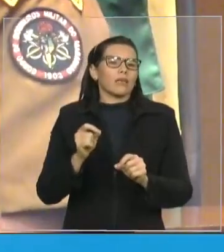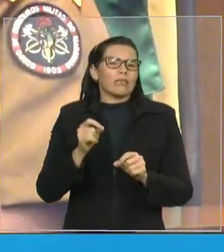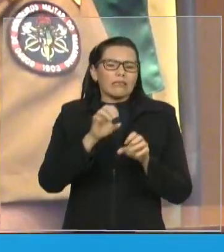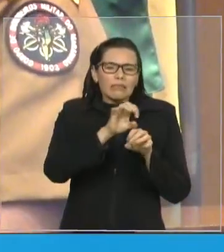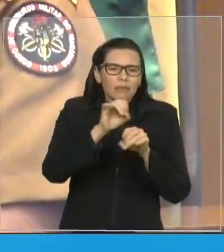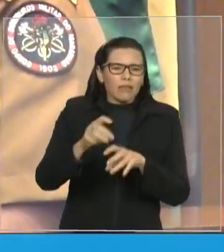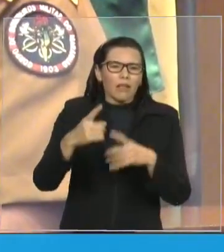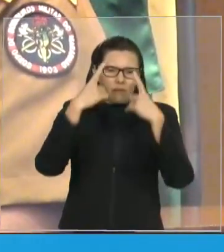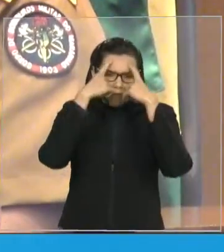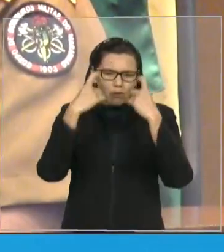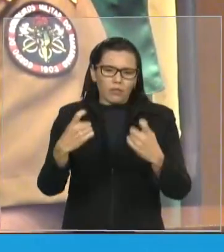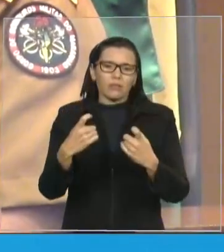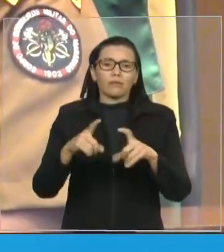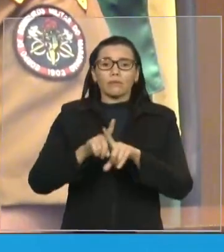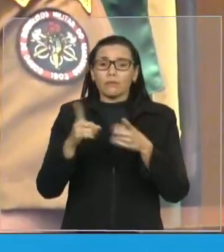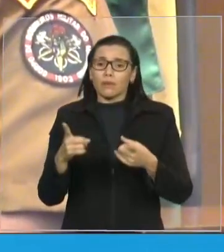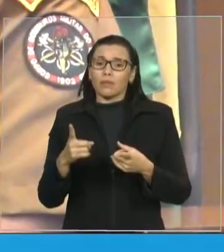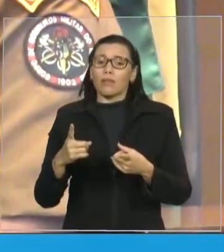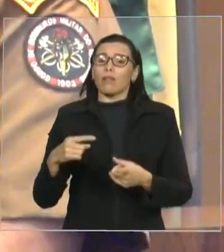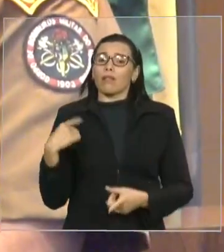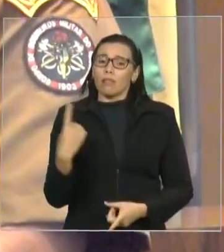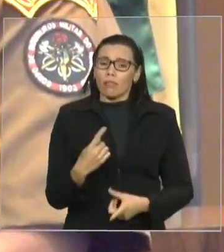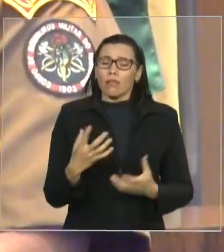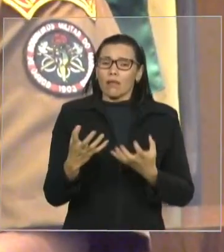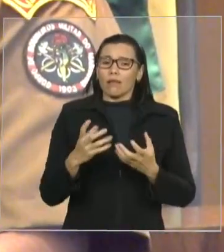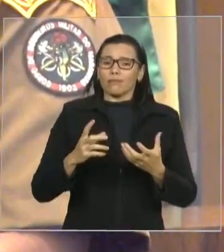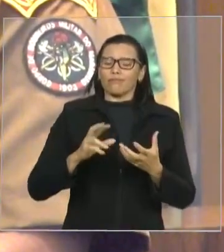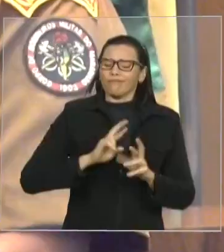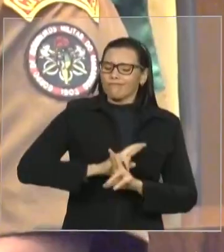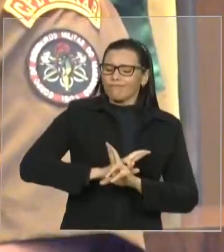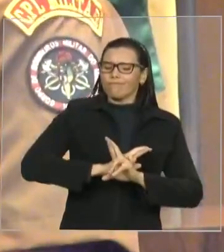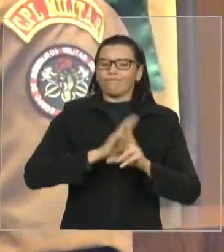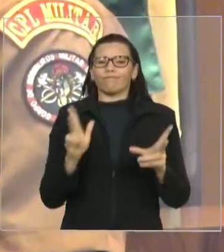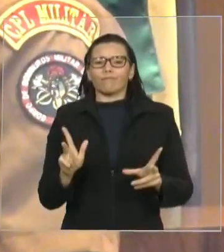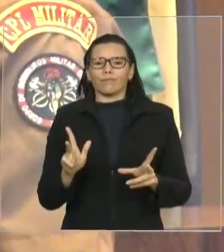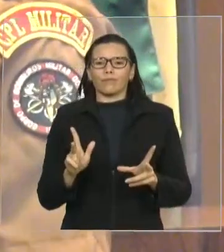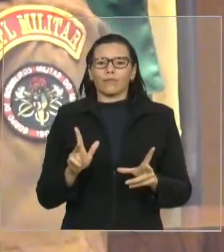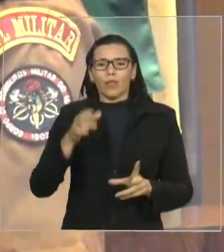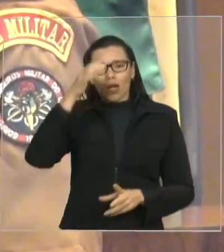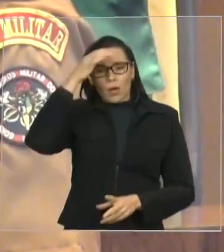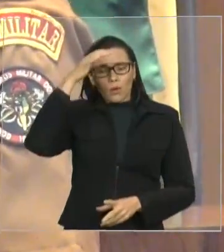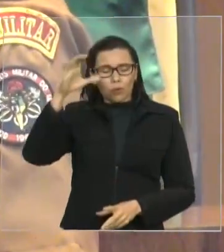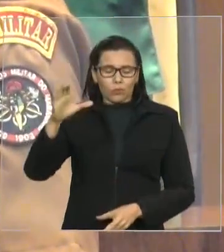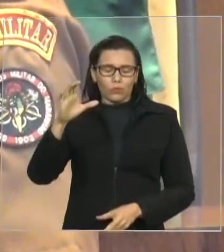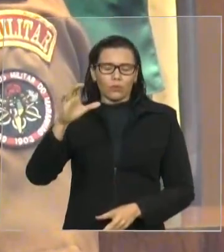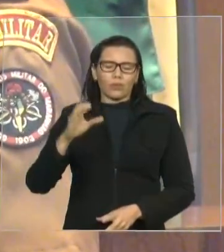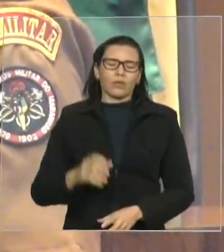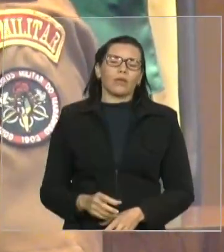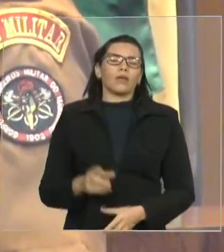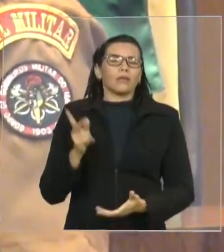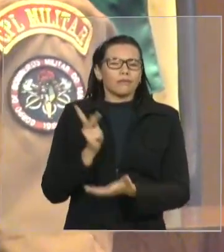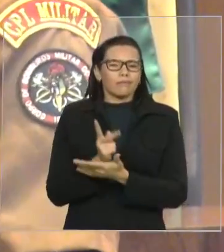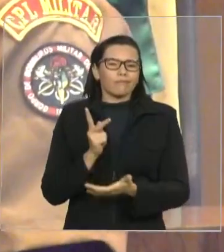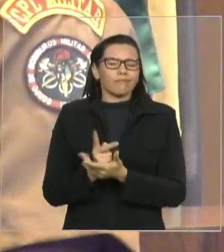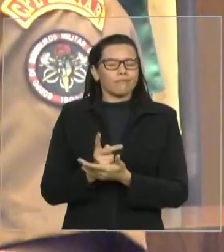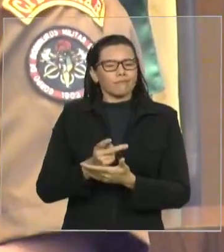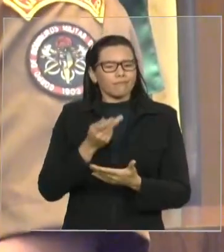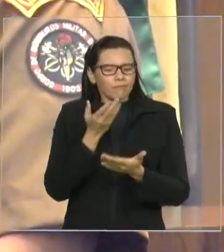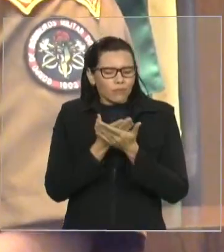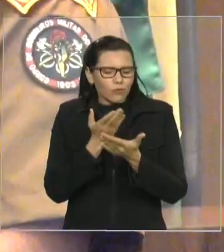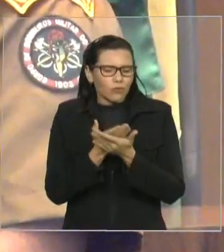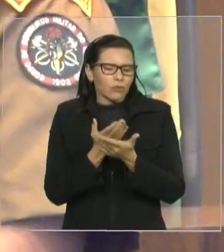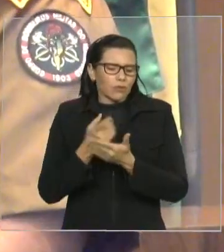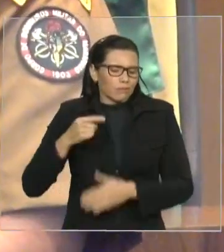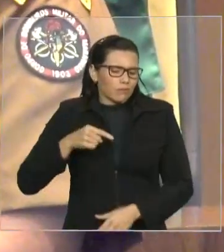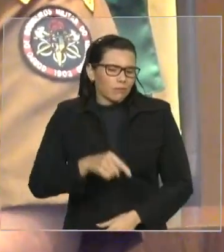da reconciliação e a cultura da justiça, à luz da palavra de Deus, como o caminho que vai